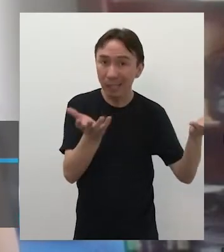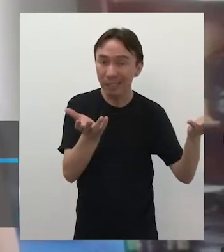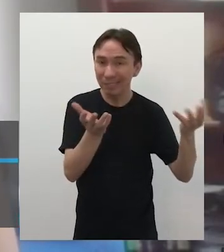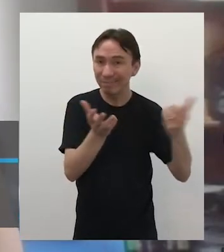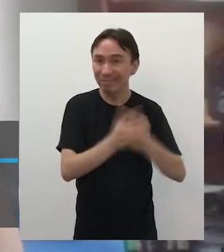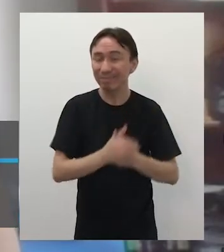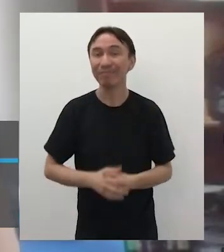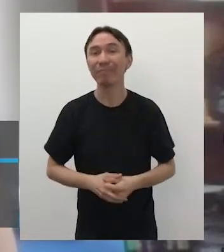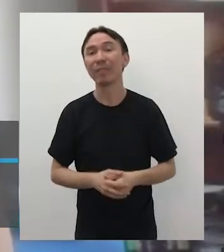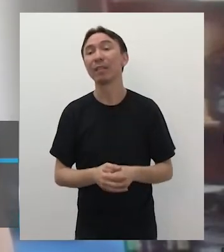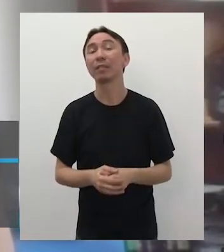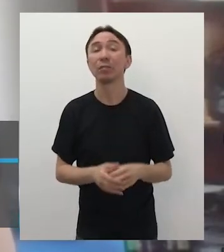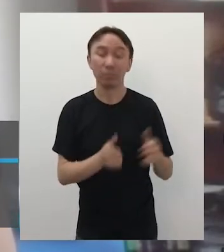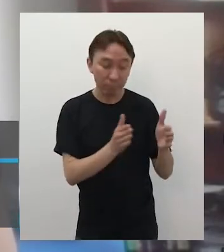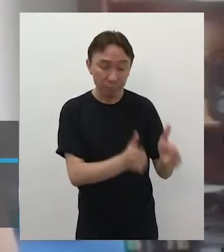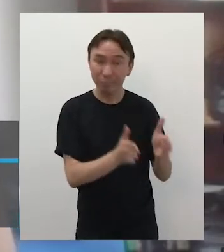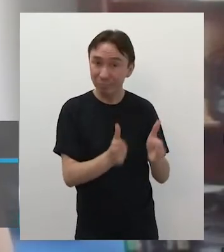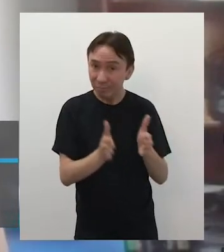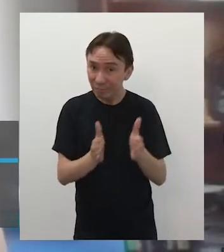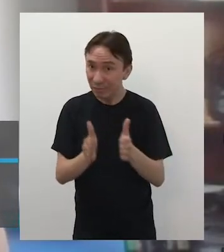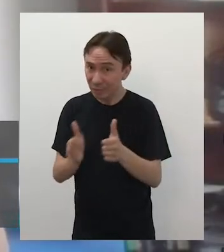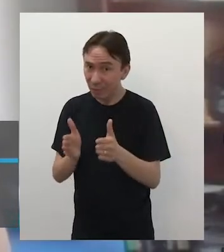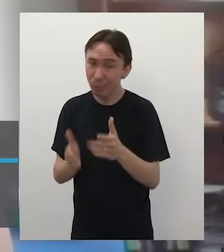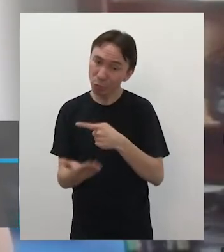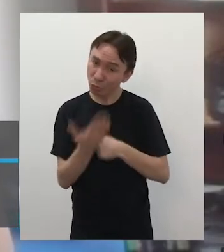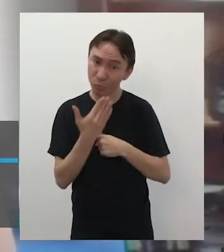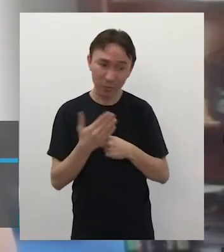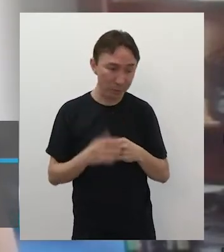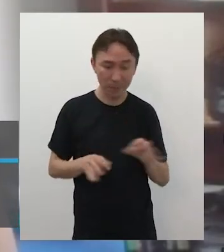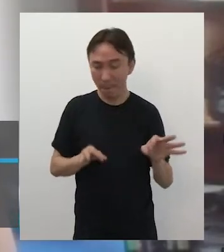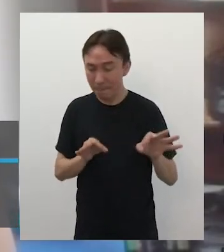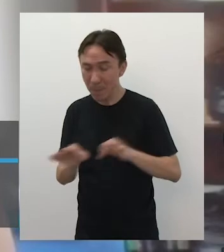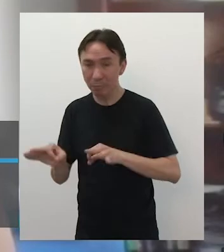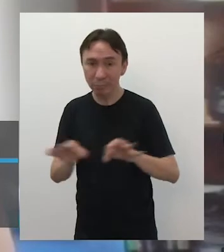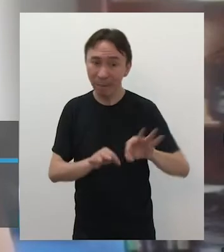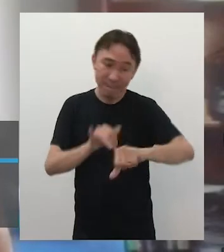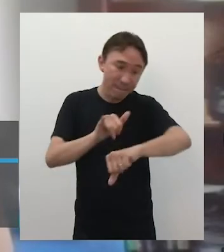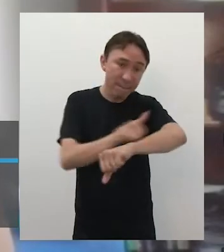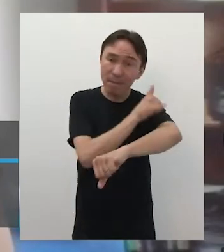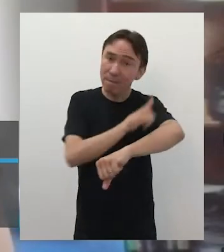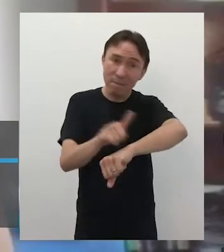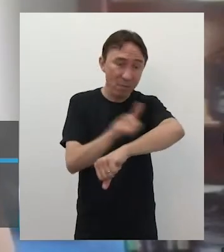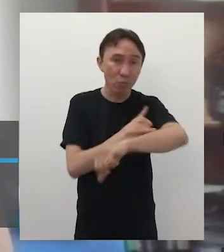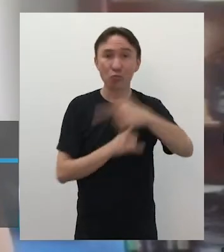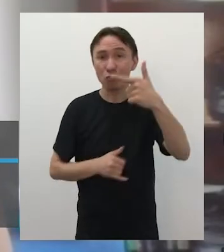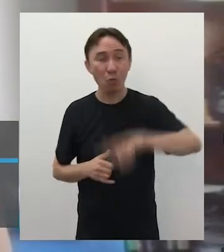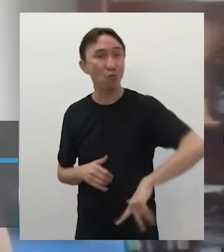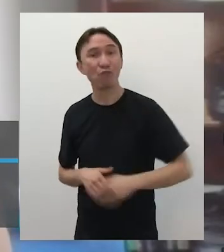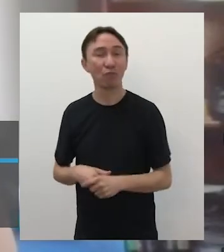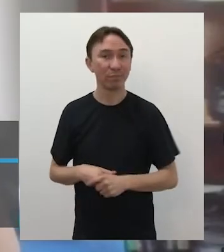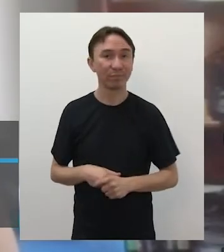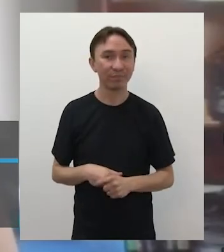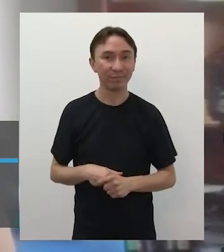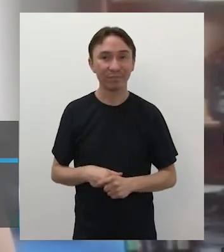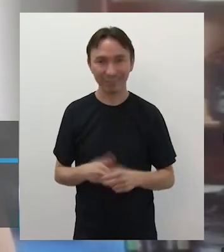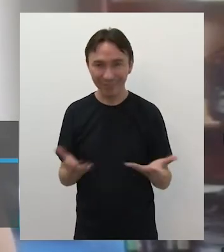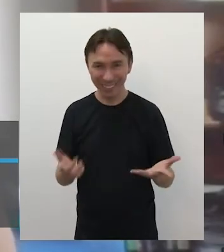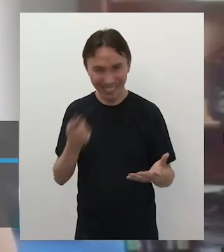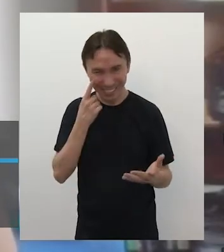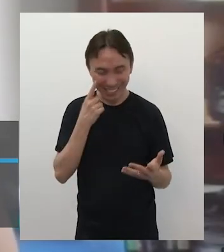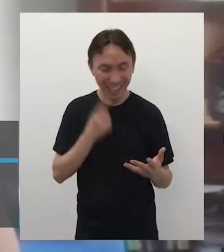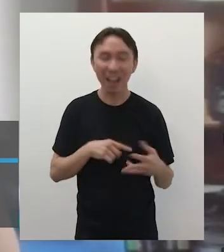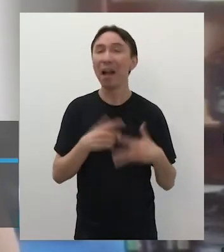simplesmente ignorar e só porque eu fiz uma lista, esquece tudo e faz só o que está na lista, né? Não, né? Se surgiu um imprevisto, se